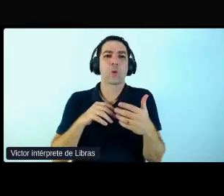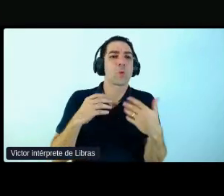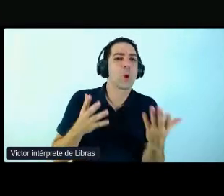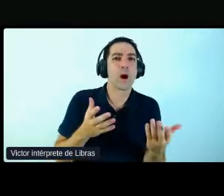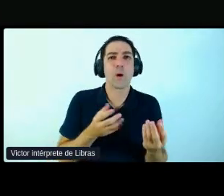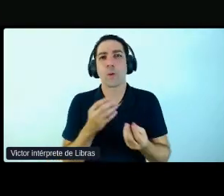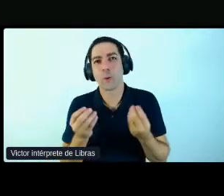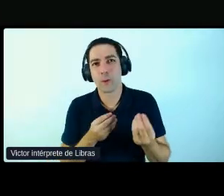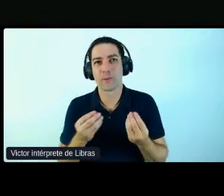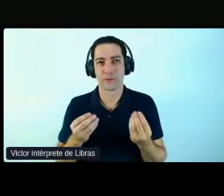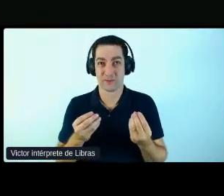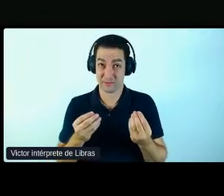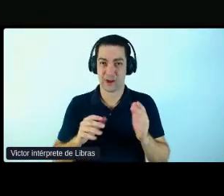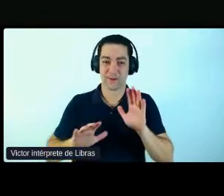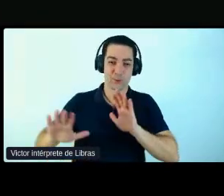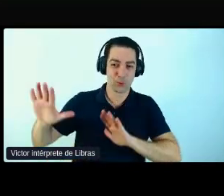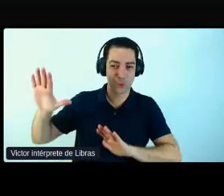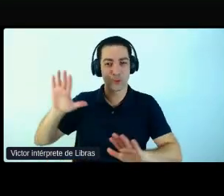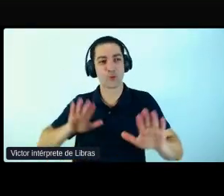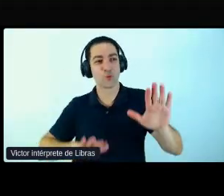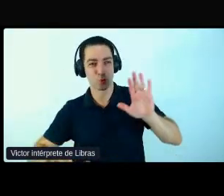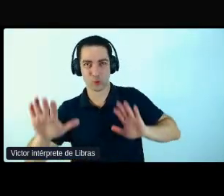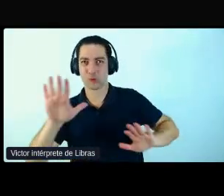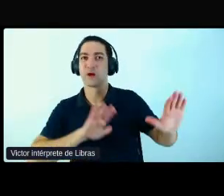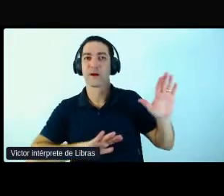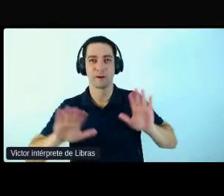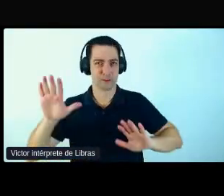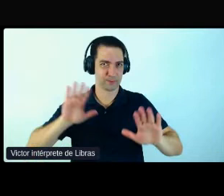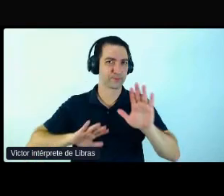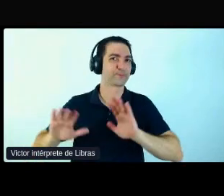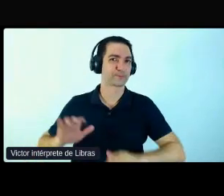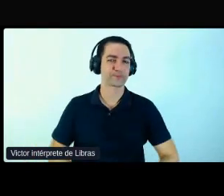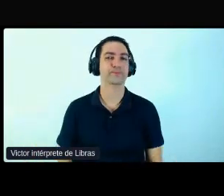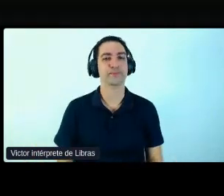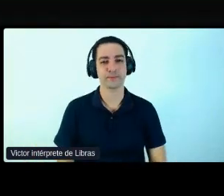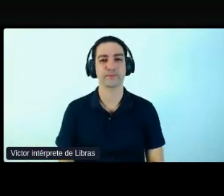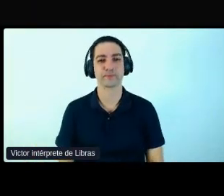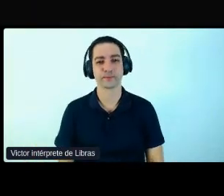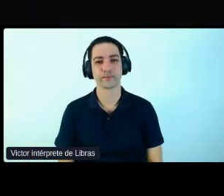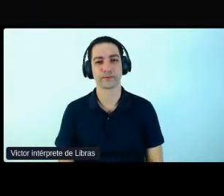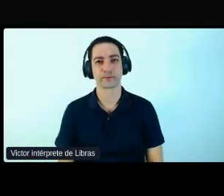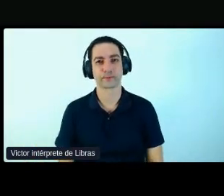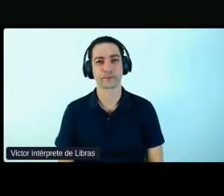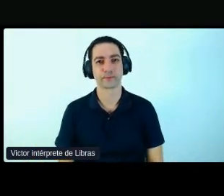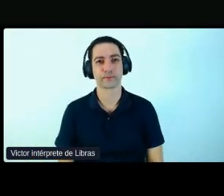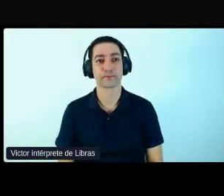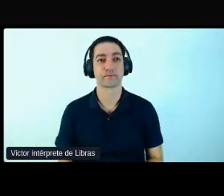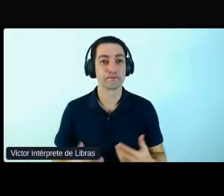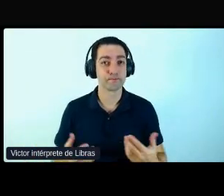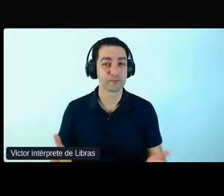Então, a gente chega, né, no contexto aqui da conversa. Tá?